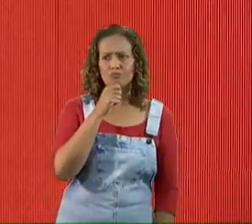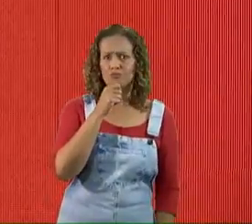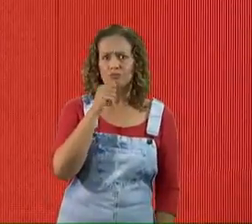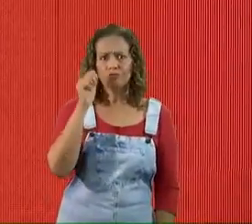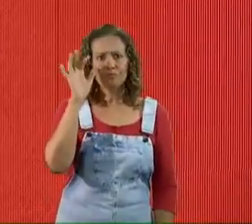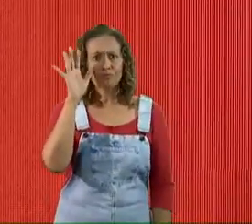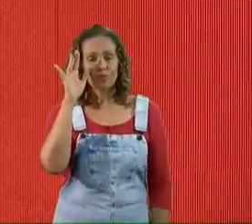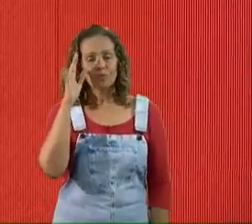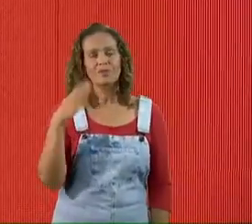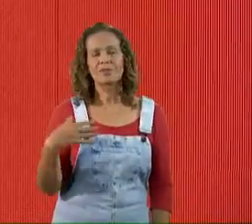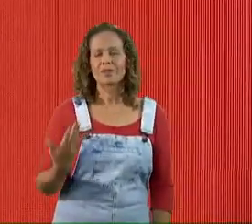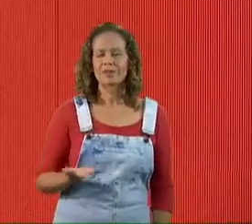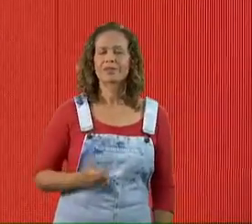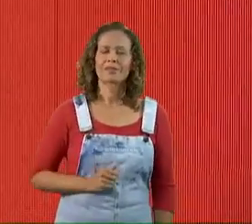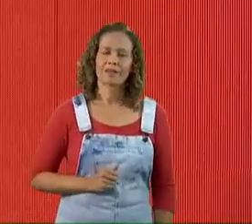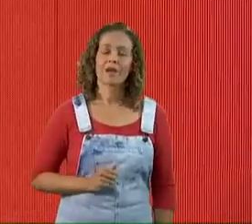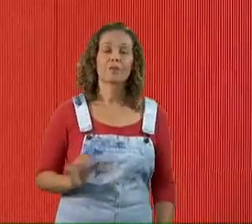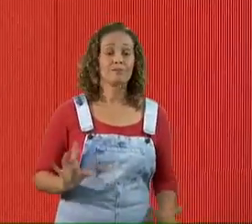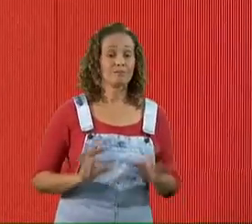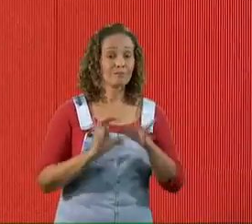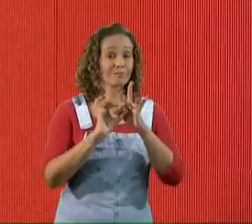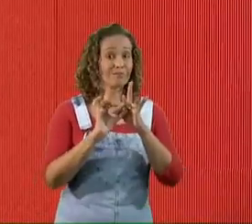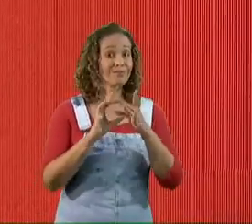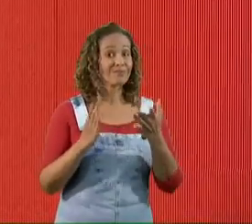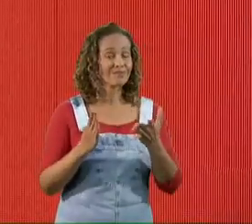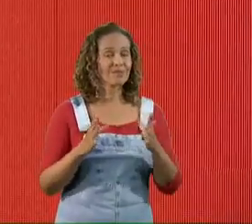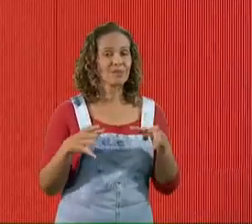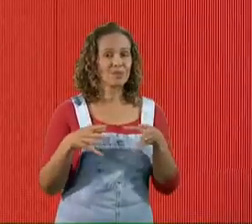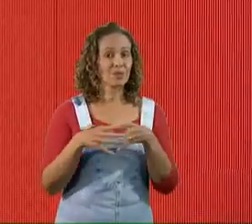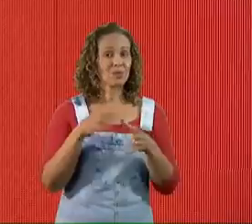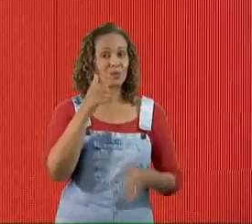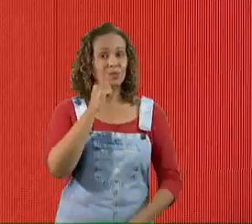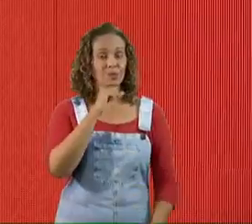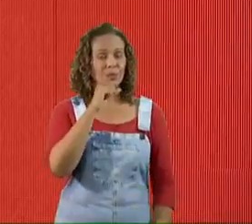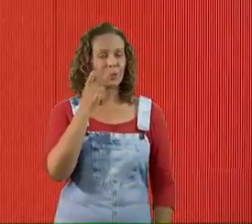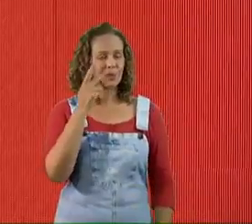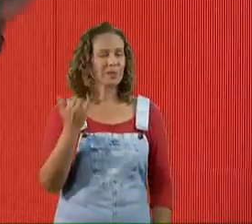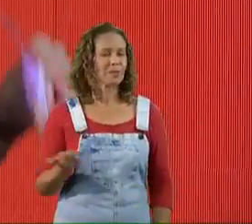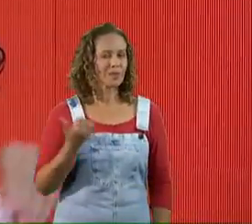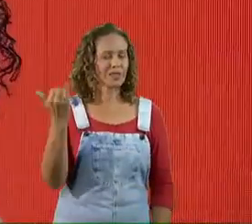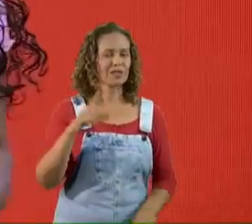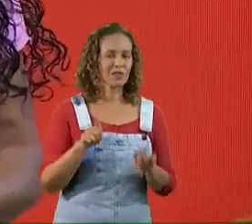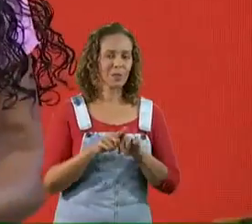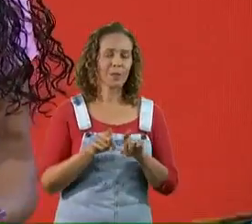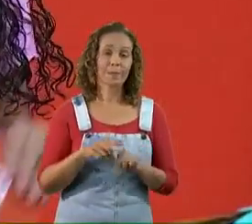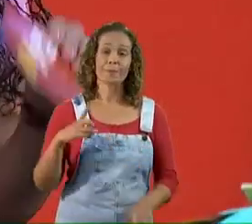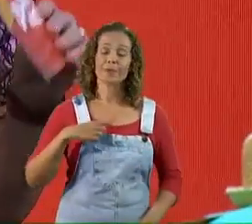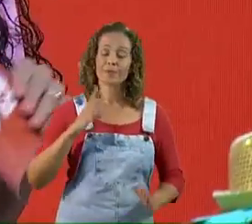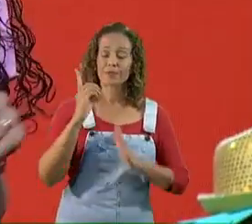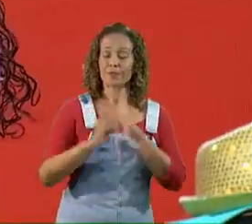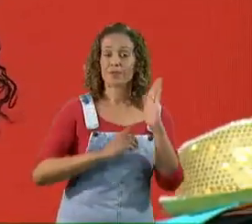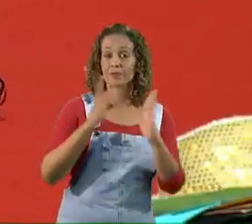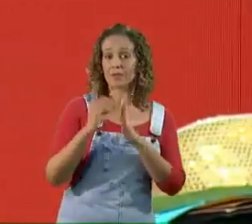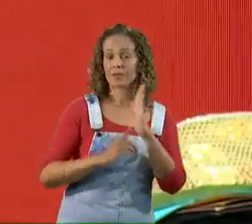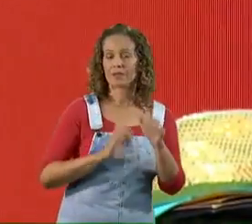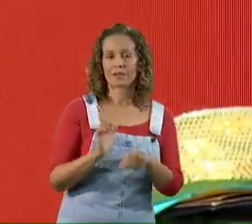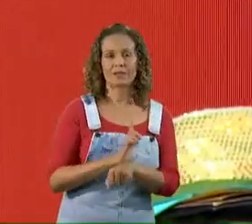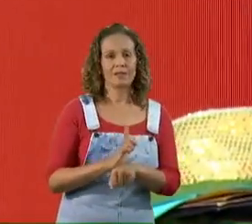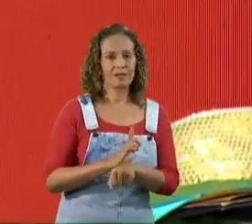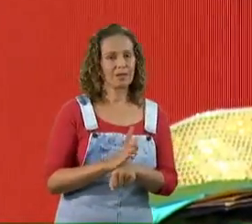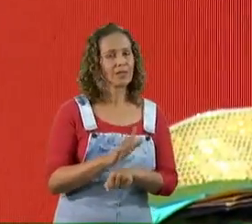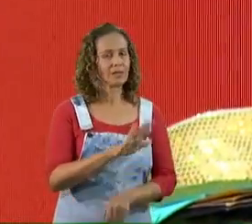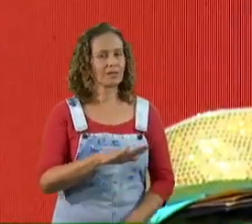é só nos conectar que nós vamos colocar vocês lá no grupo dos pais, viu? É muito importante isso. Temos os devocionais do Lagoinha